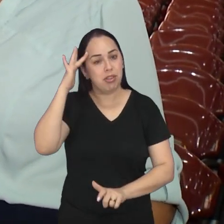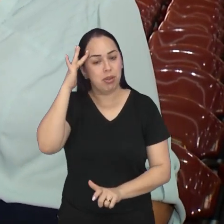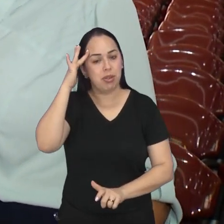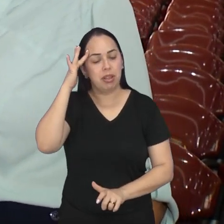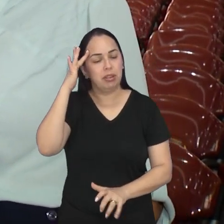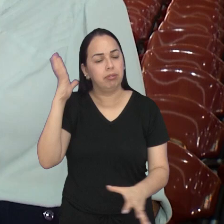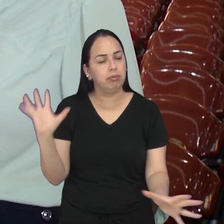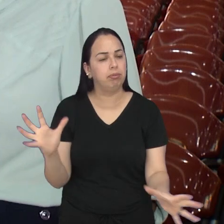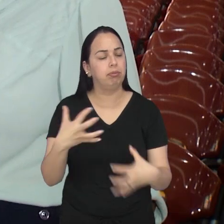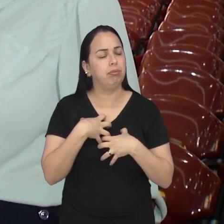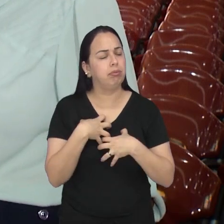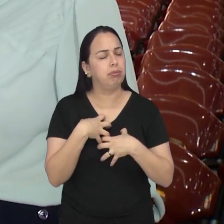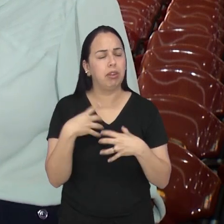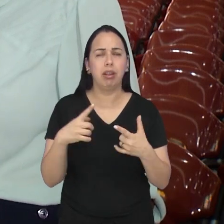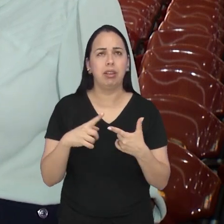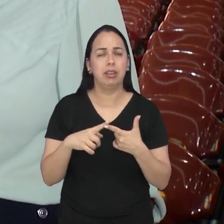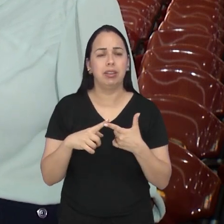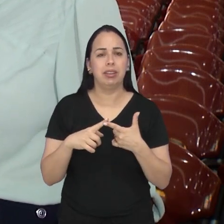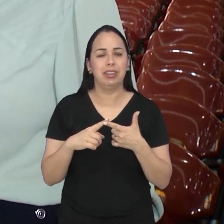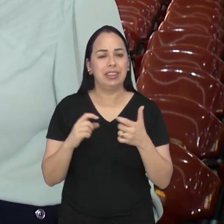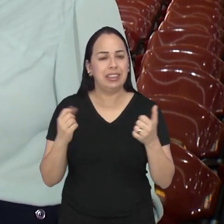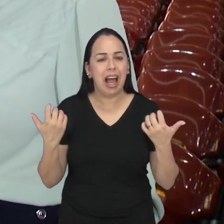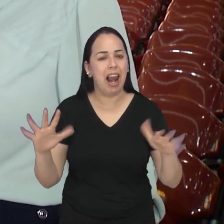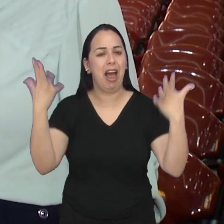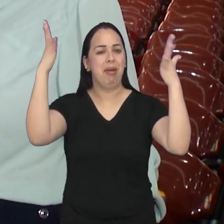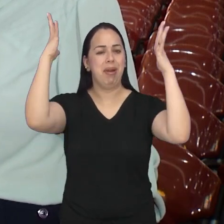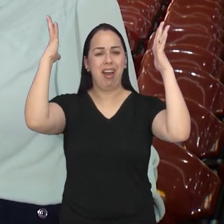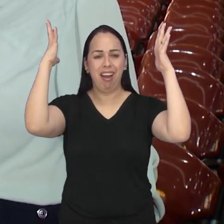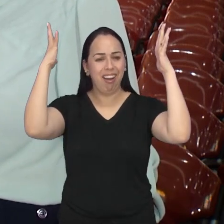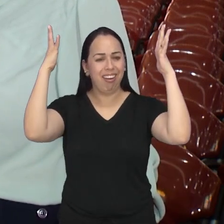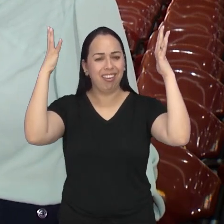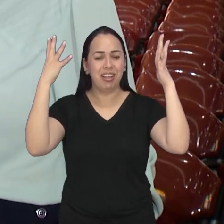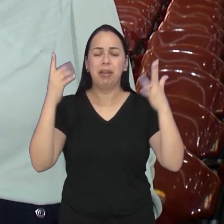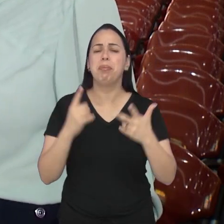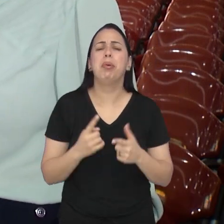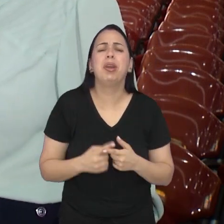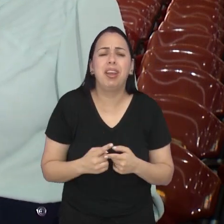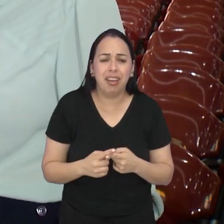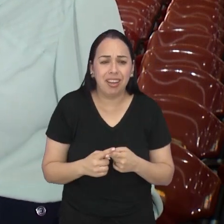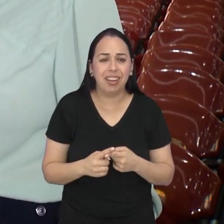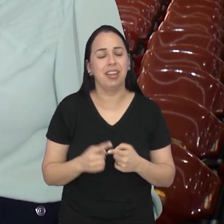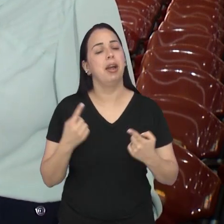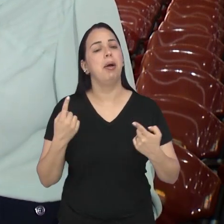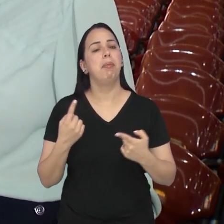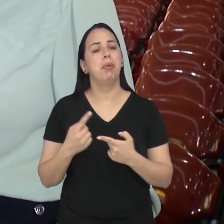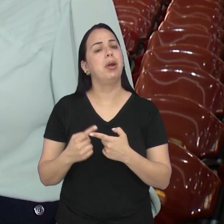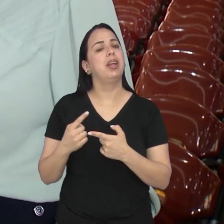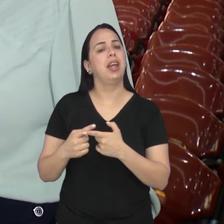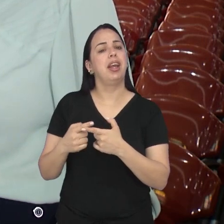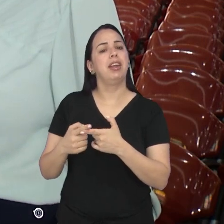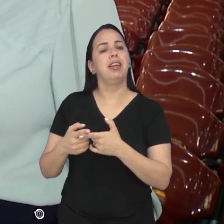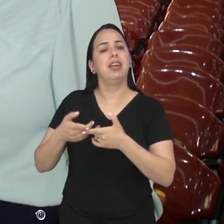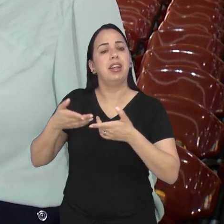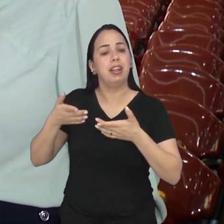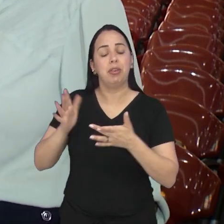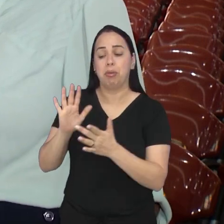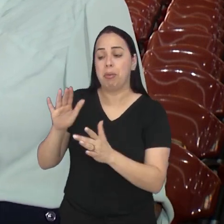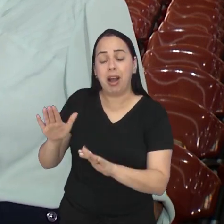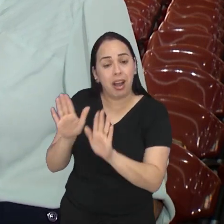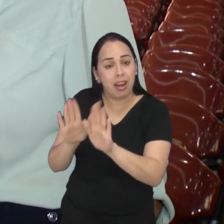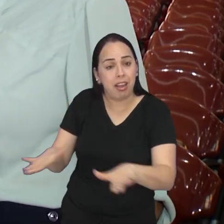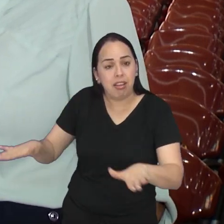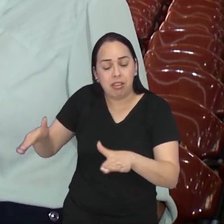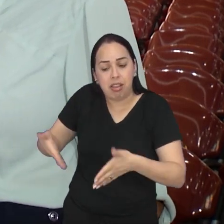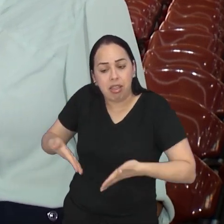inteira sente, vibra, celebra, né? E por que isso? Por causa do nascimento de